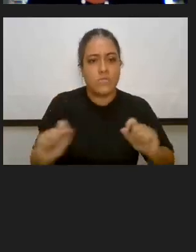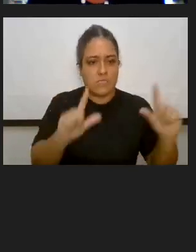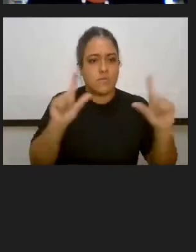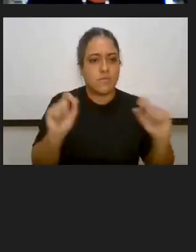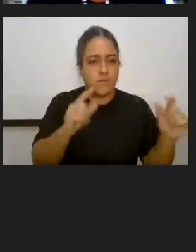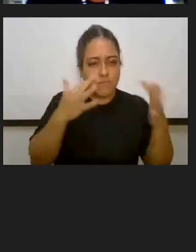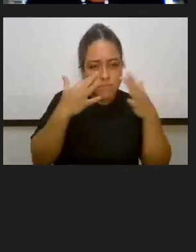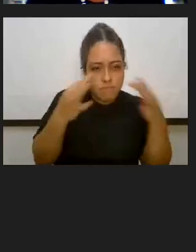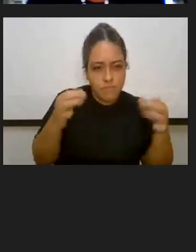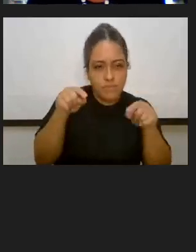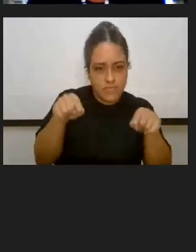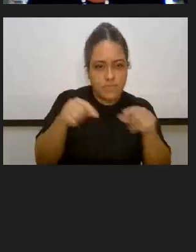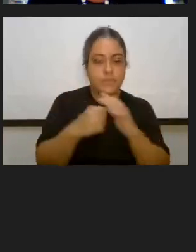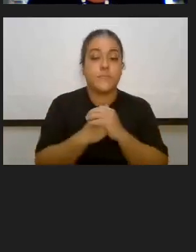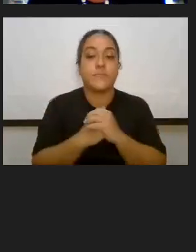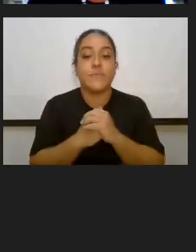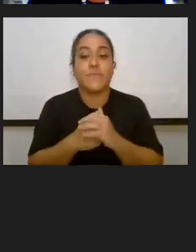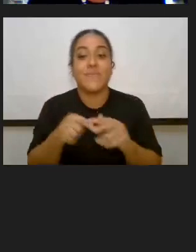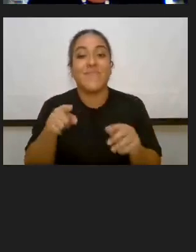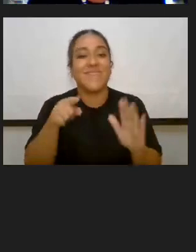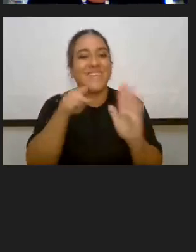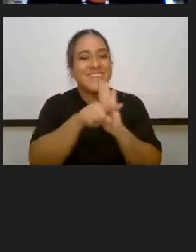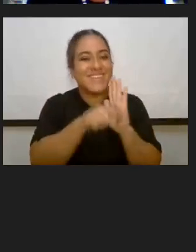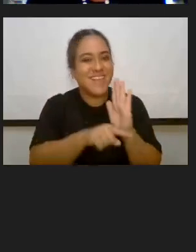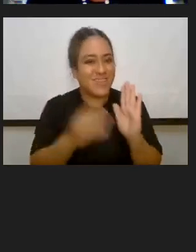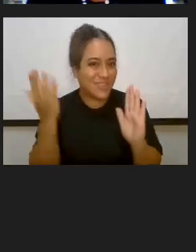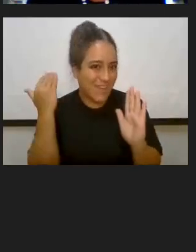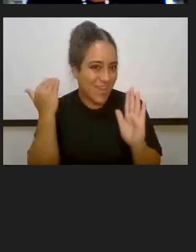atenção. O nosso questionário,